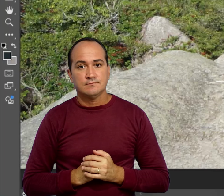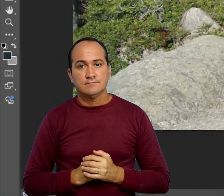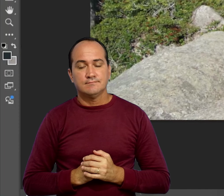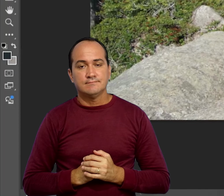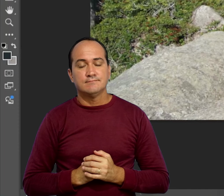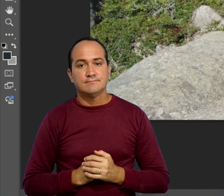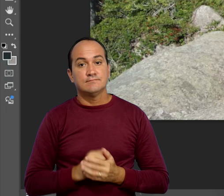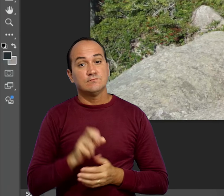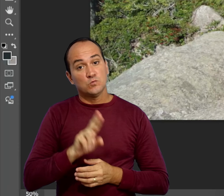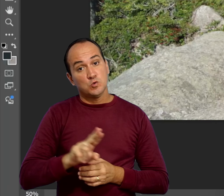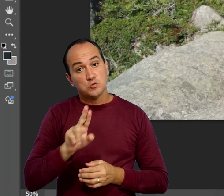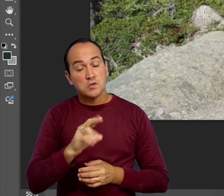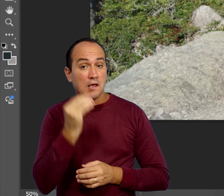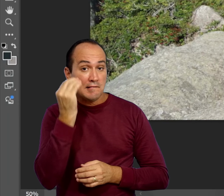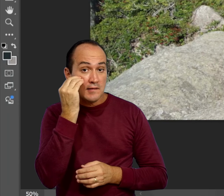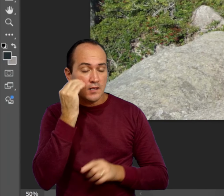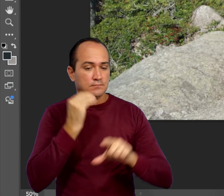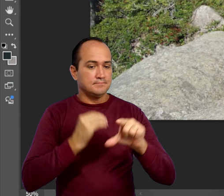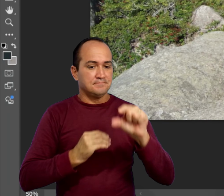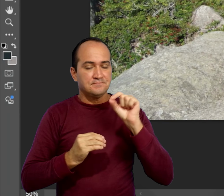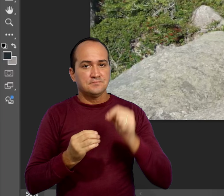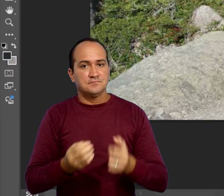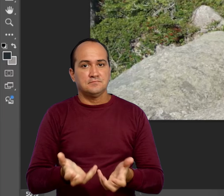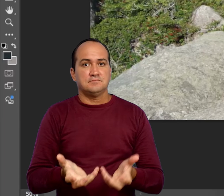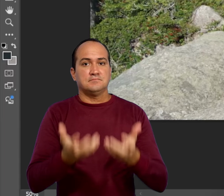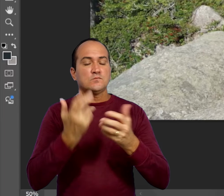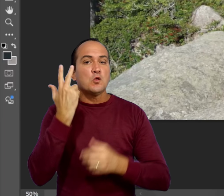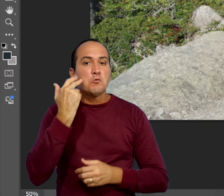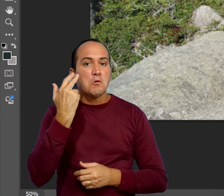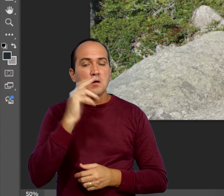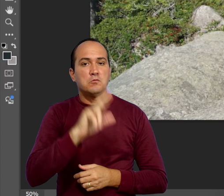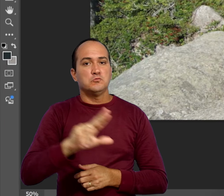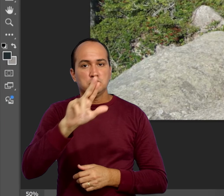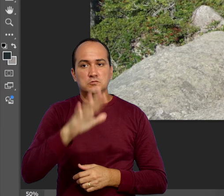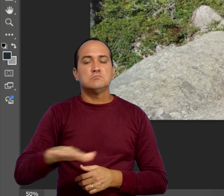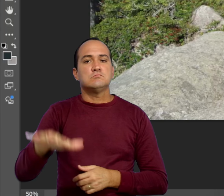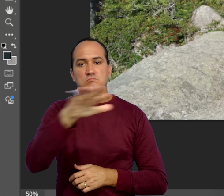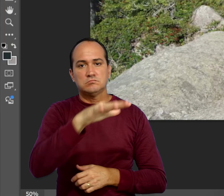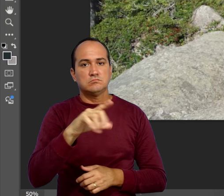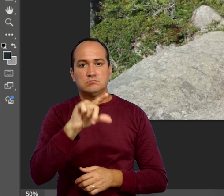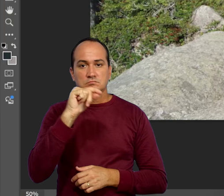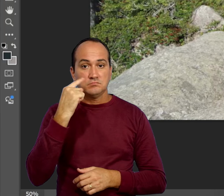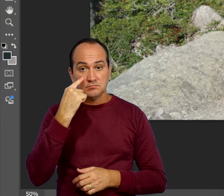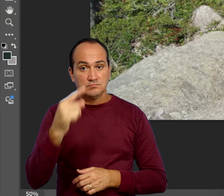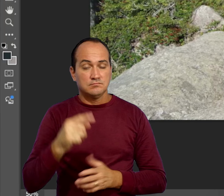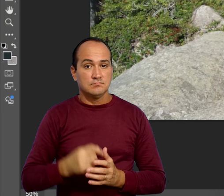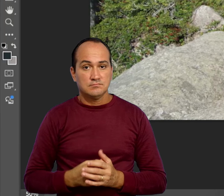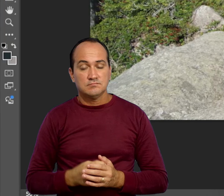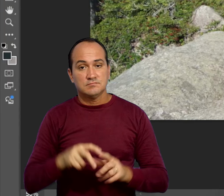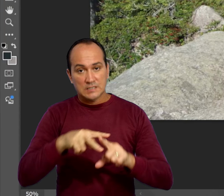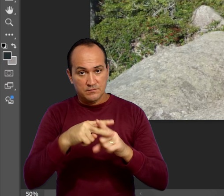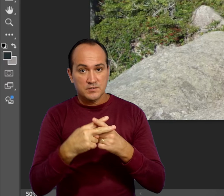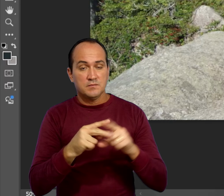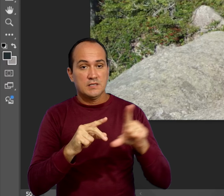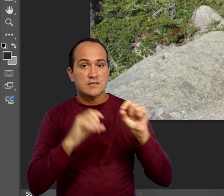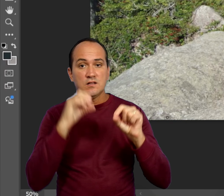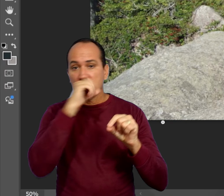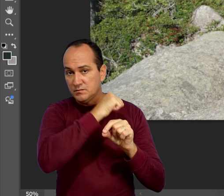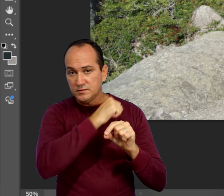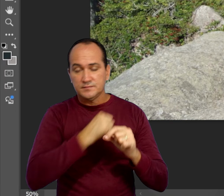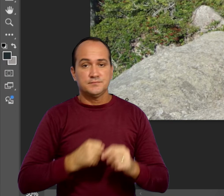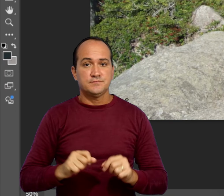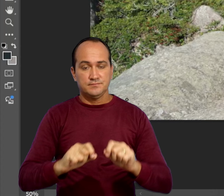diminuir um pouquinho aqui o zoom, tá? Vou tentar usar uma seleção mais comum, né? Por exemplo, essa seleção aqui que eles chamam de ferramenta